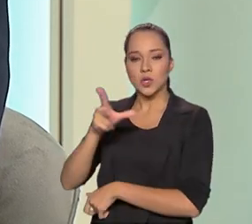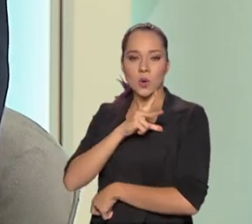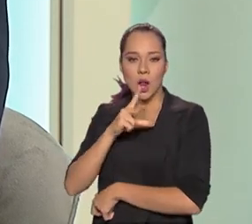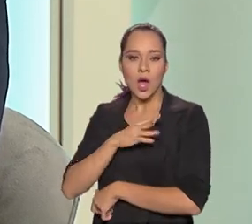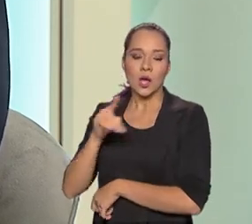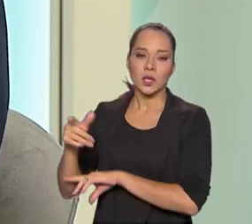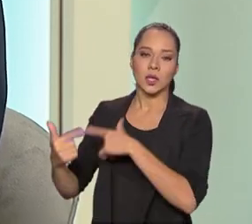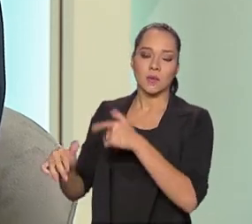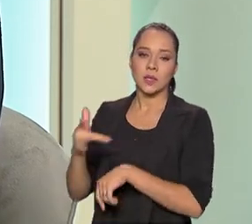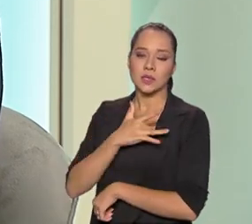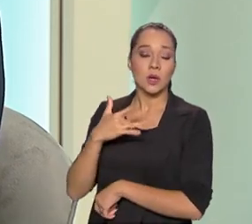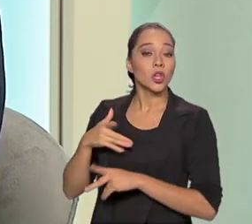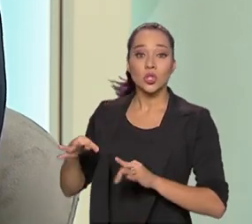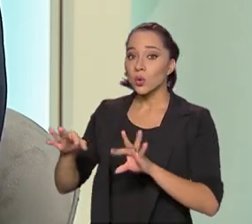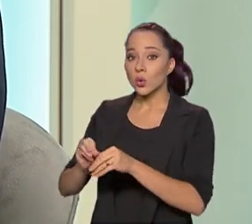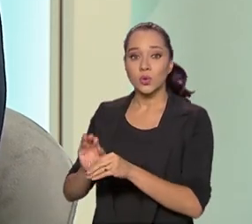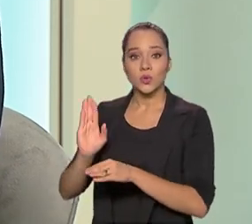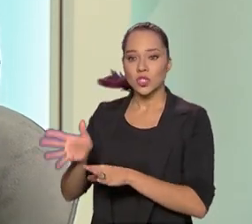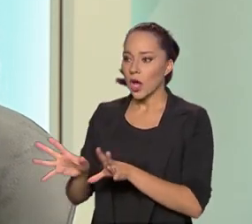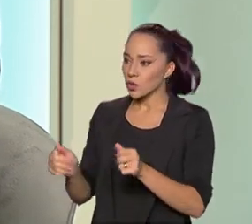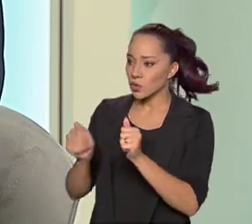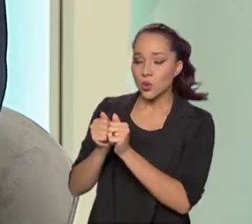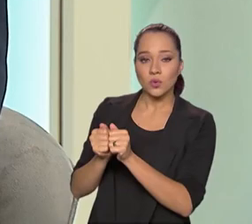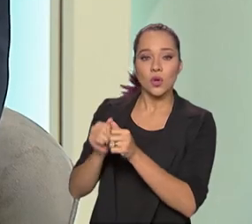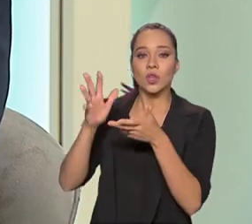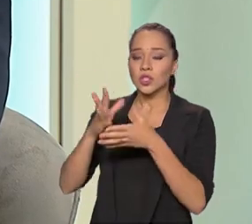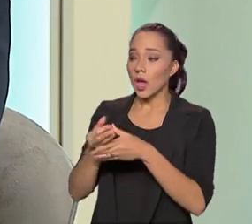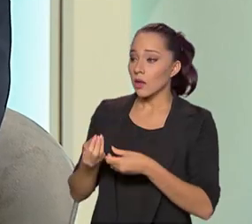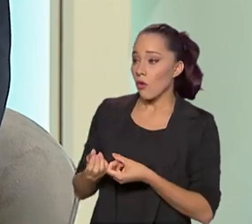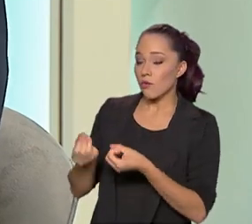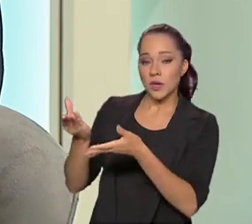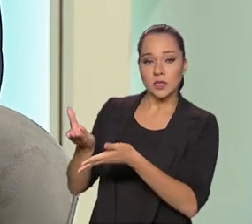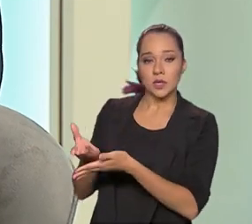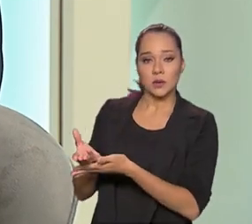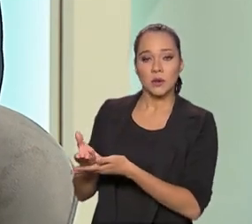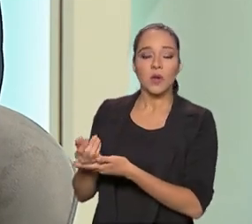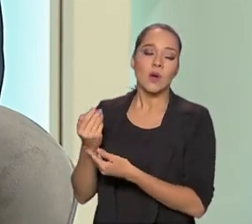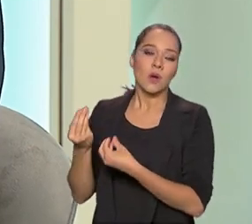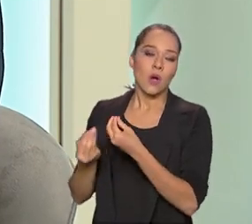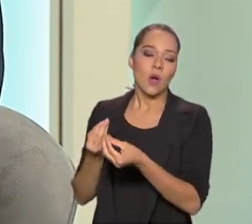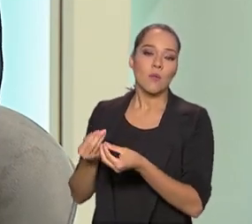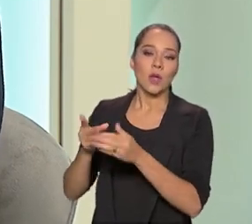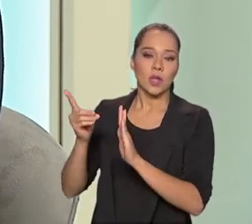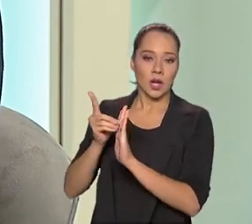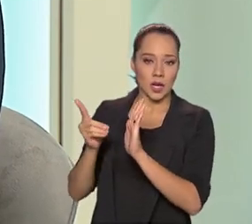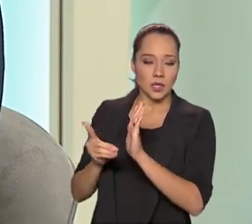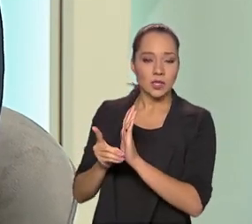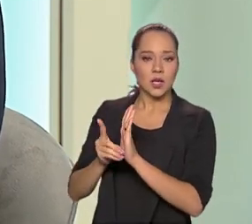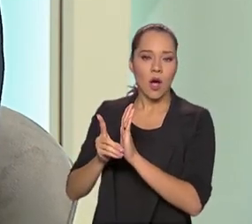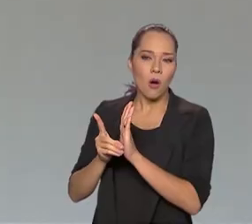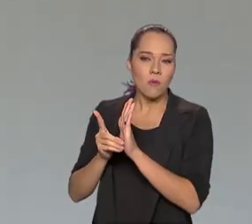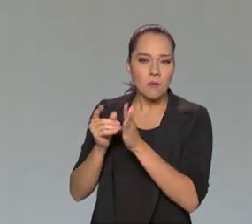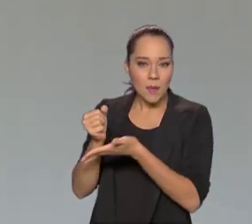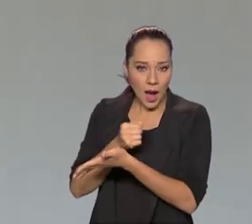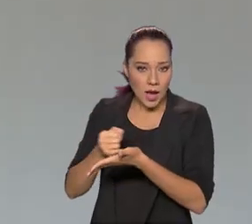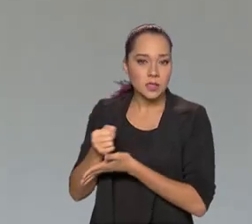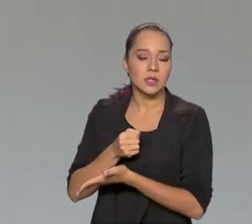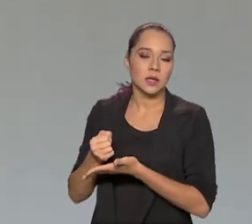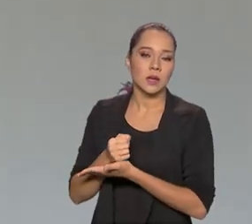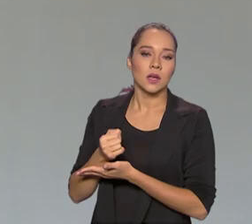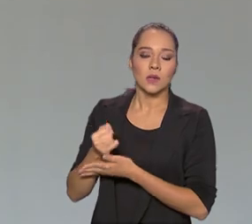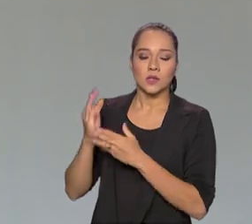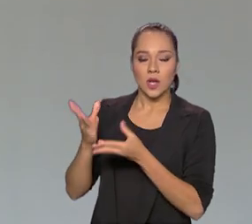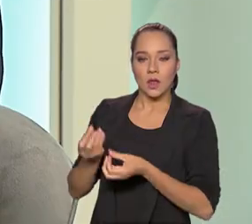prestam serviço de saúde, tudo isso agregado é oferecido como uma declaração rascunho, pré-preenchida